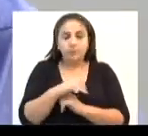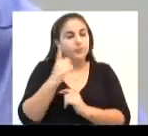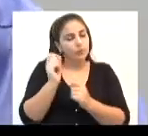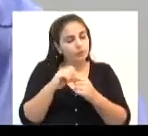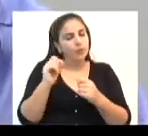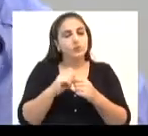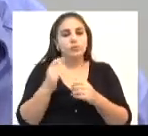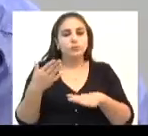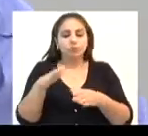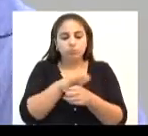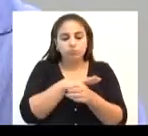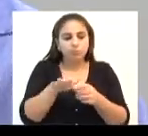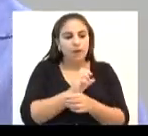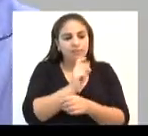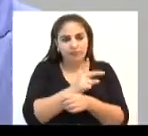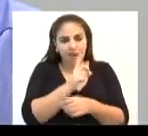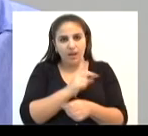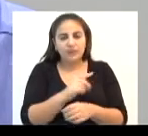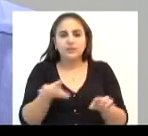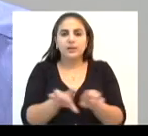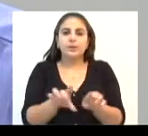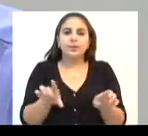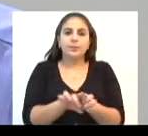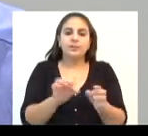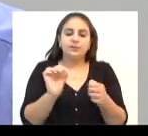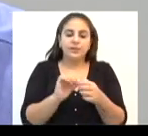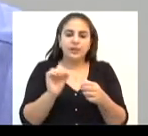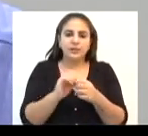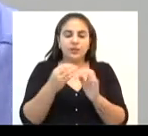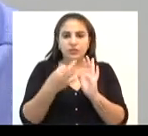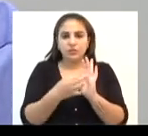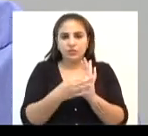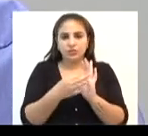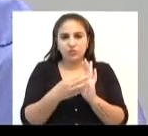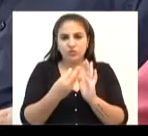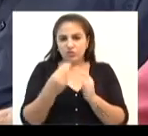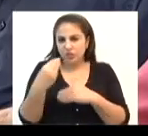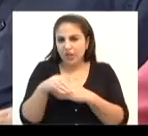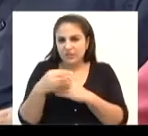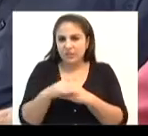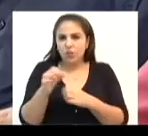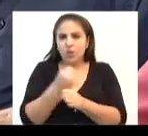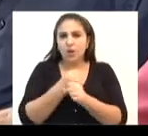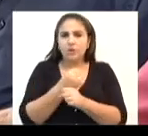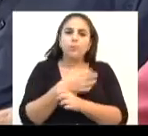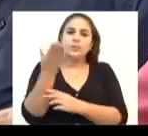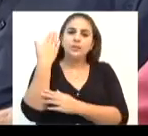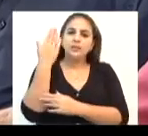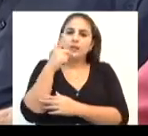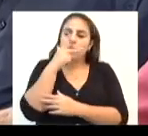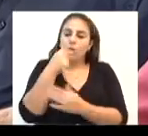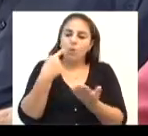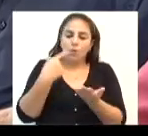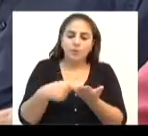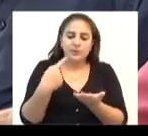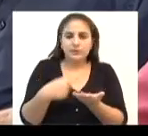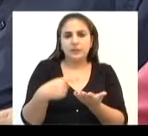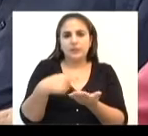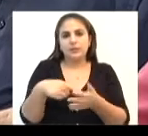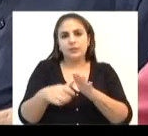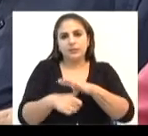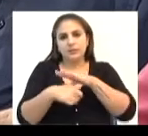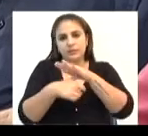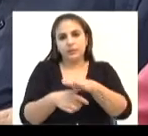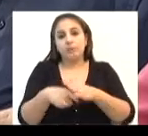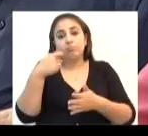suas vagas, observando a indicação que nós fizemos ainda o ano passado, conforme acordo das lideranças, ou seja, preferiu-se